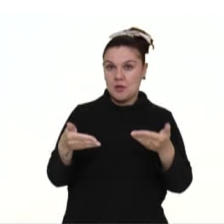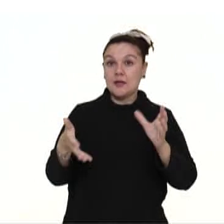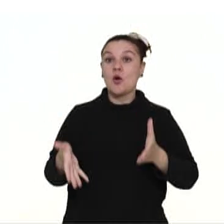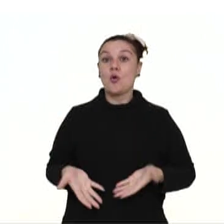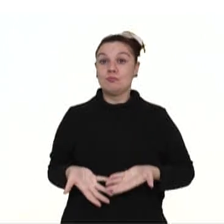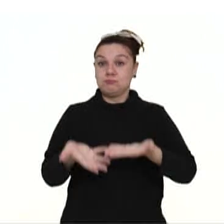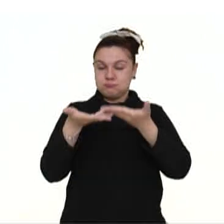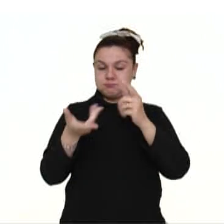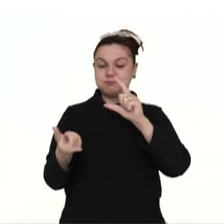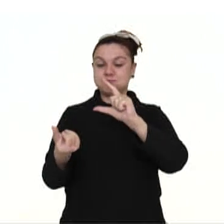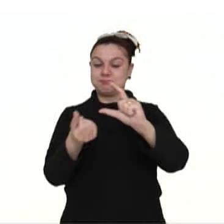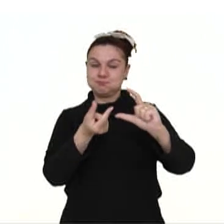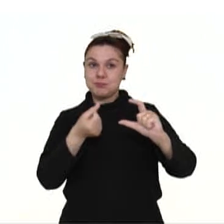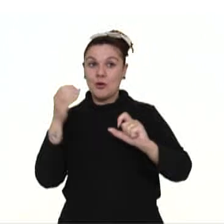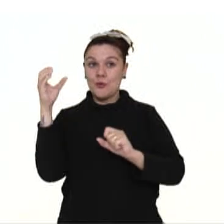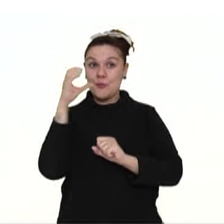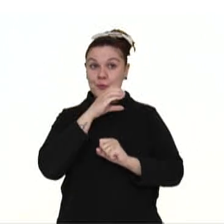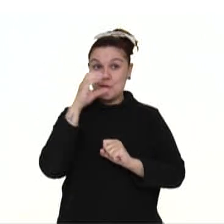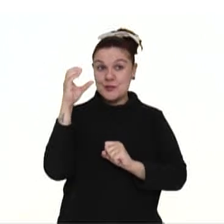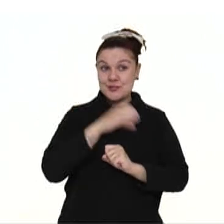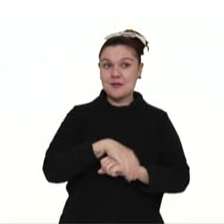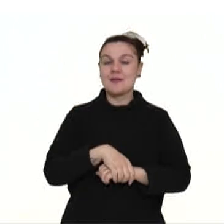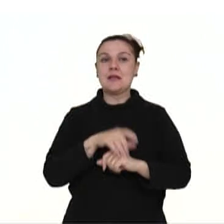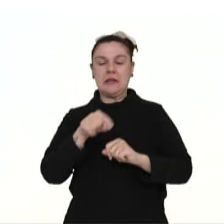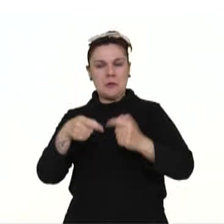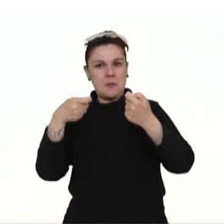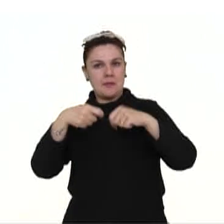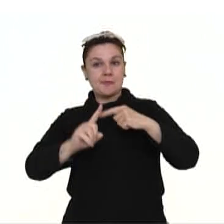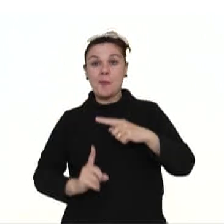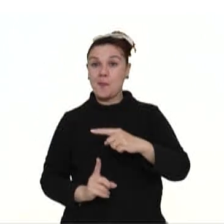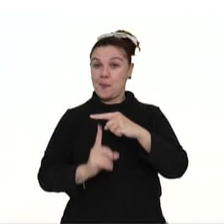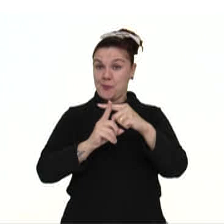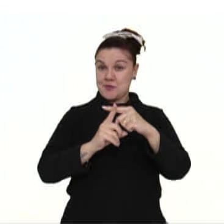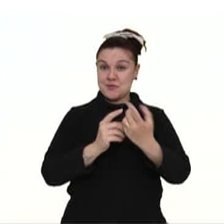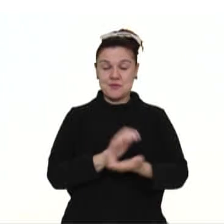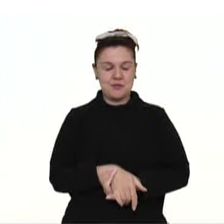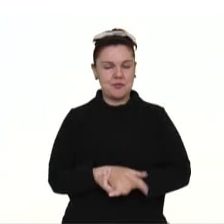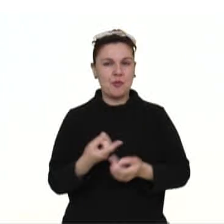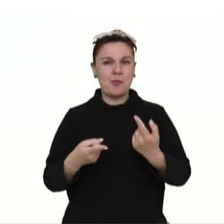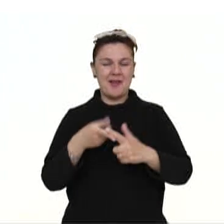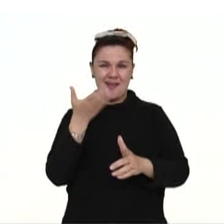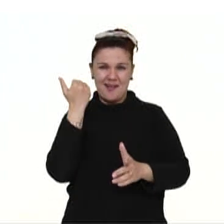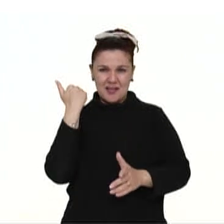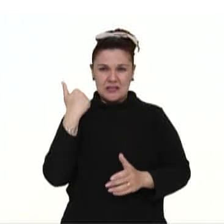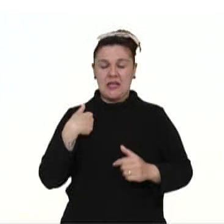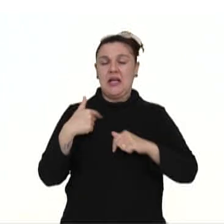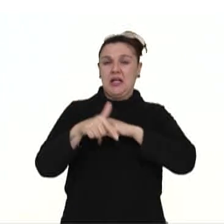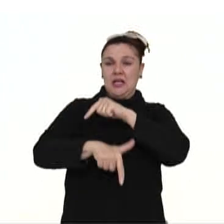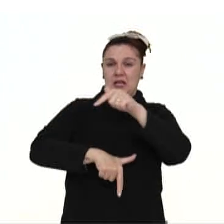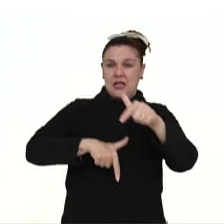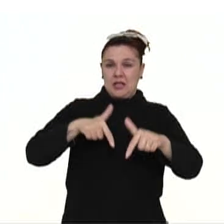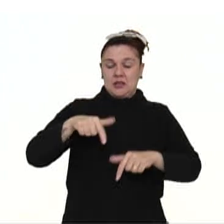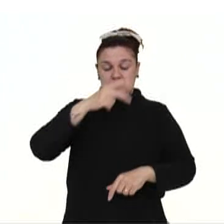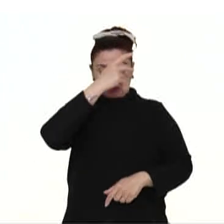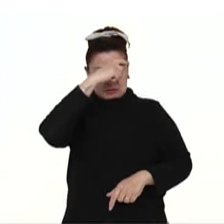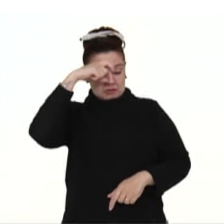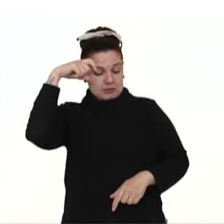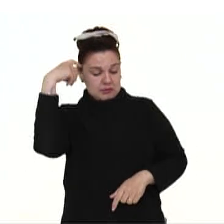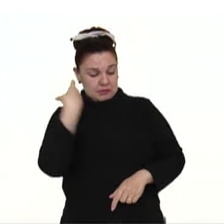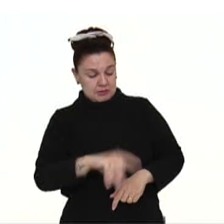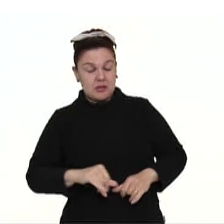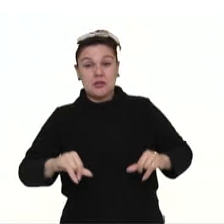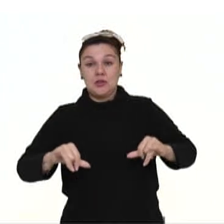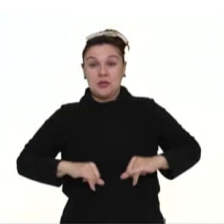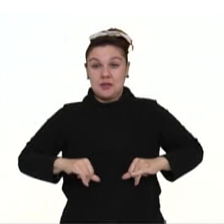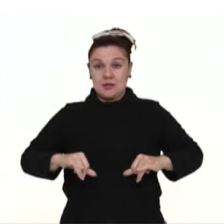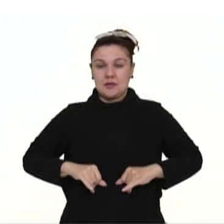capitalismo, o trabalho passa a ser considerado algo positivo, o que antes era considerado atividade torturante. Inclusive,